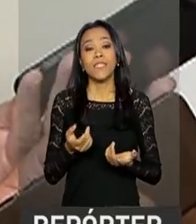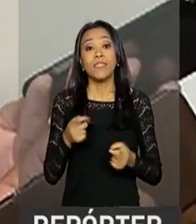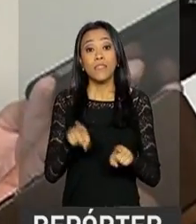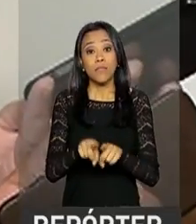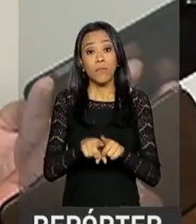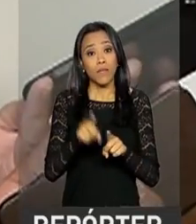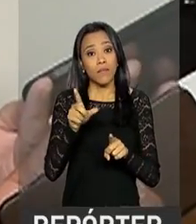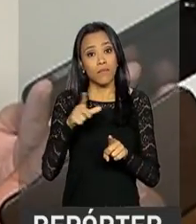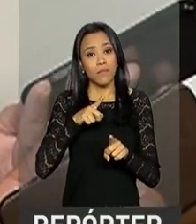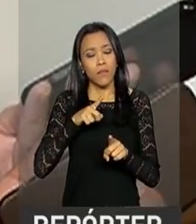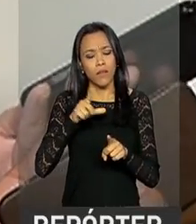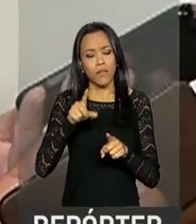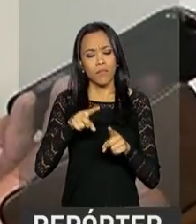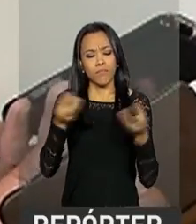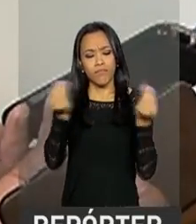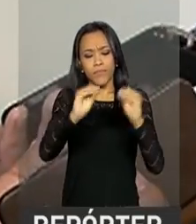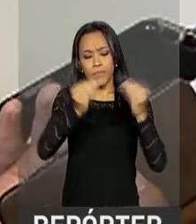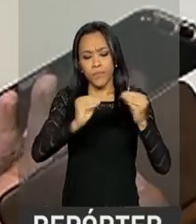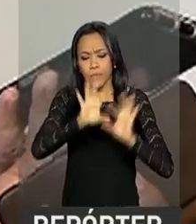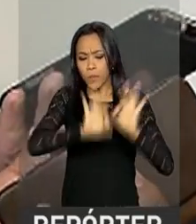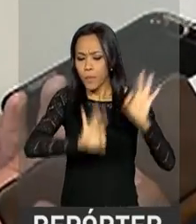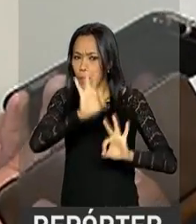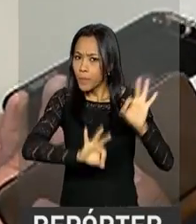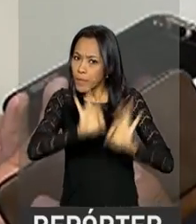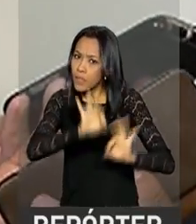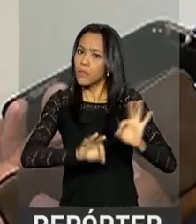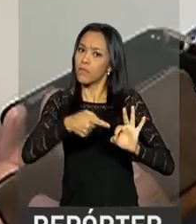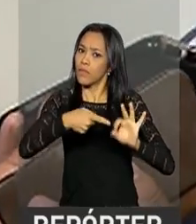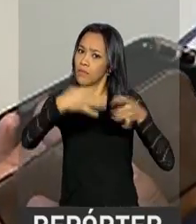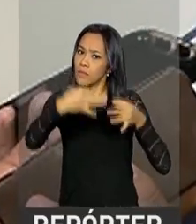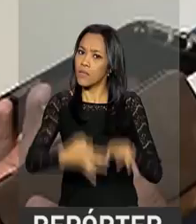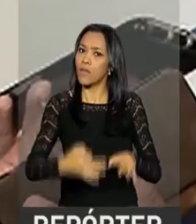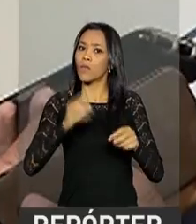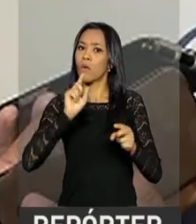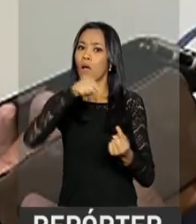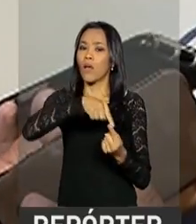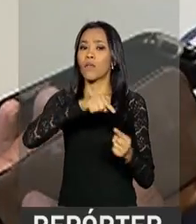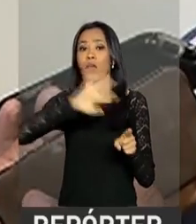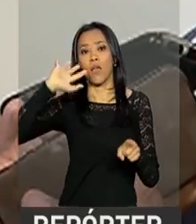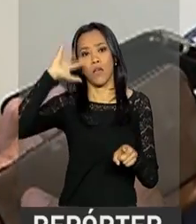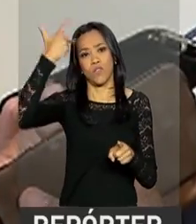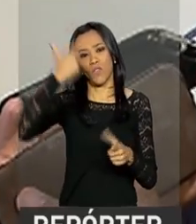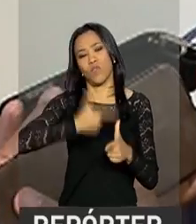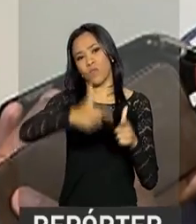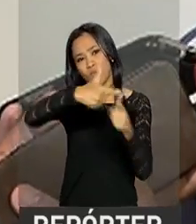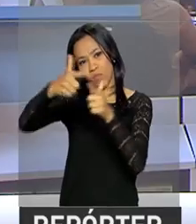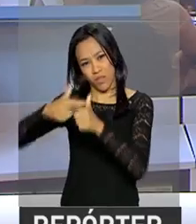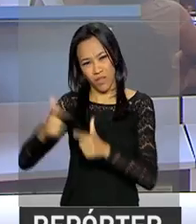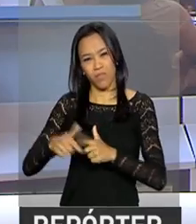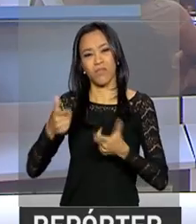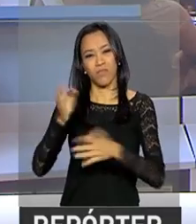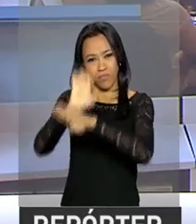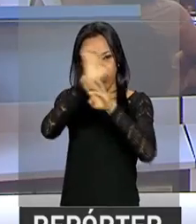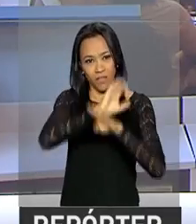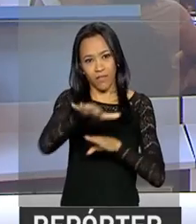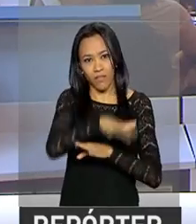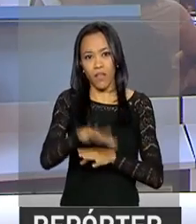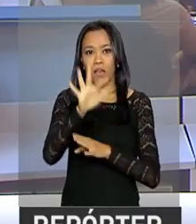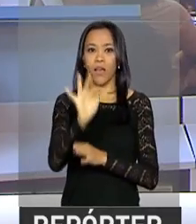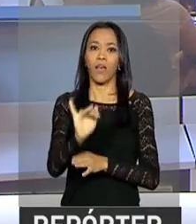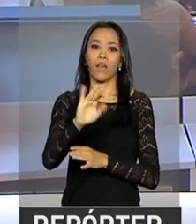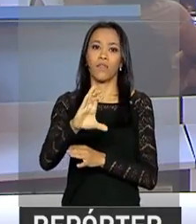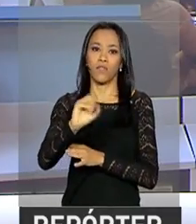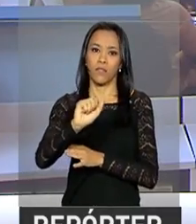ter um plano que é o justo e o correto para resolver a situação fiscal trazer